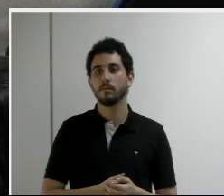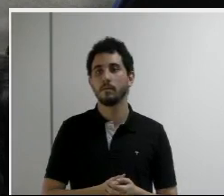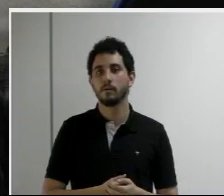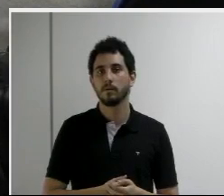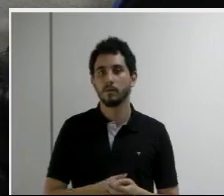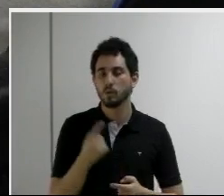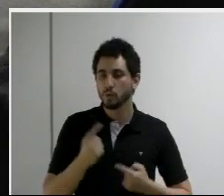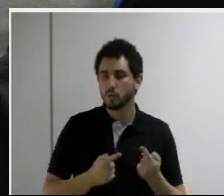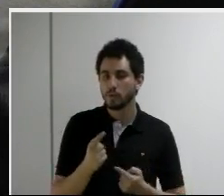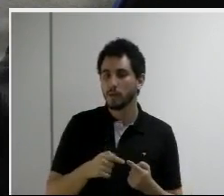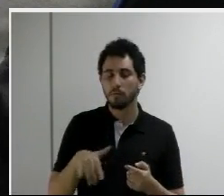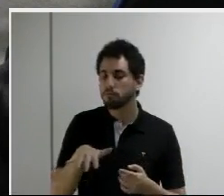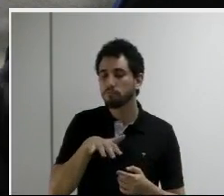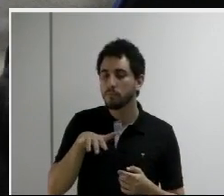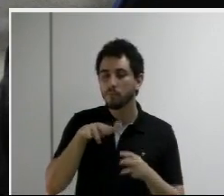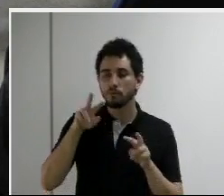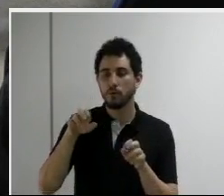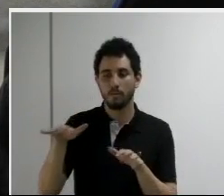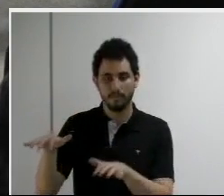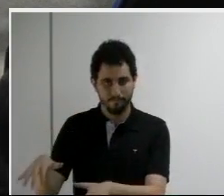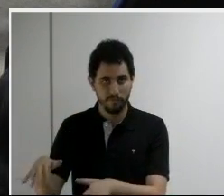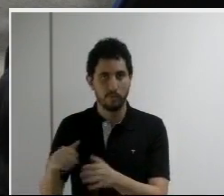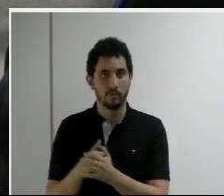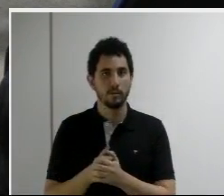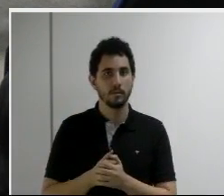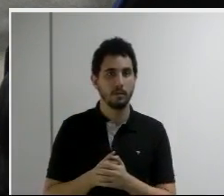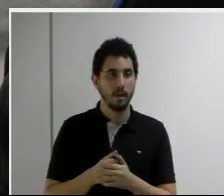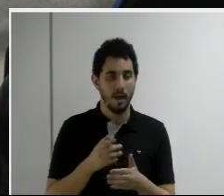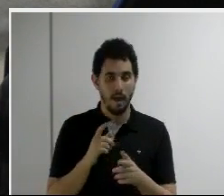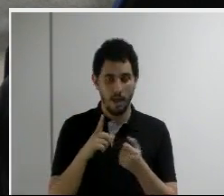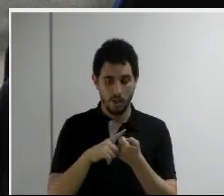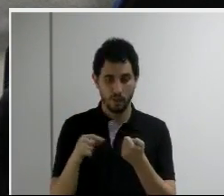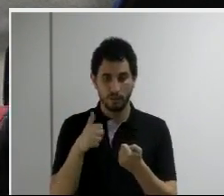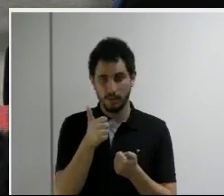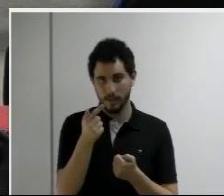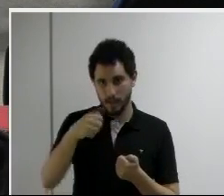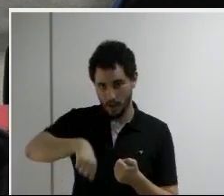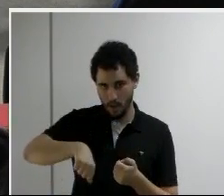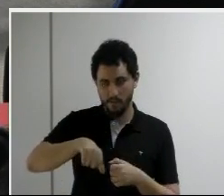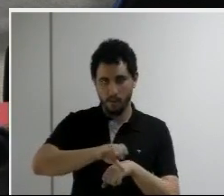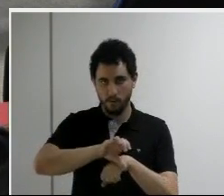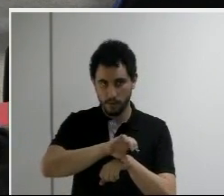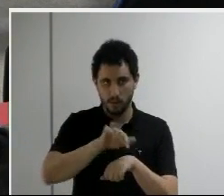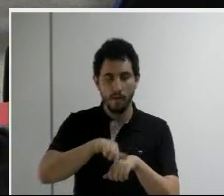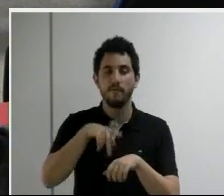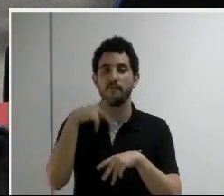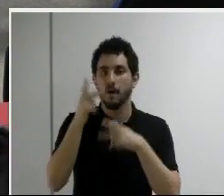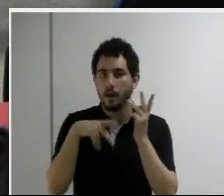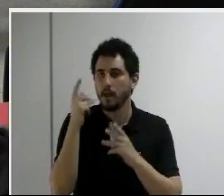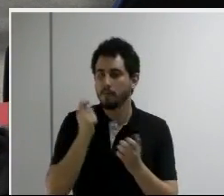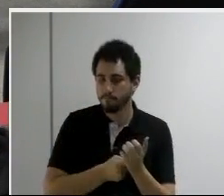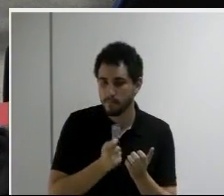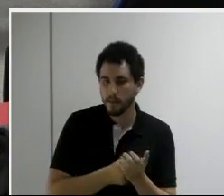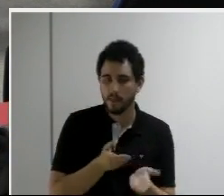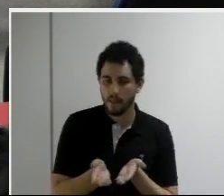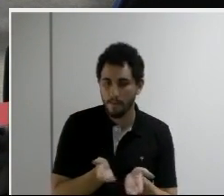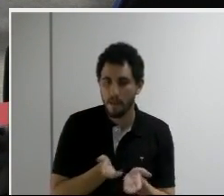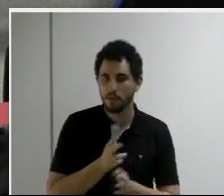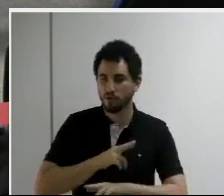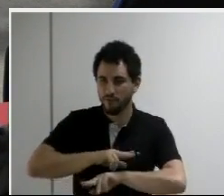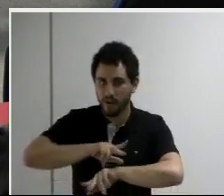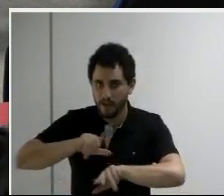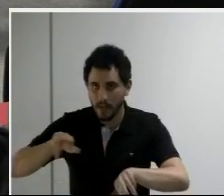e a discussão girava basicamente em torno de traz o artigo 179 da Constituição Federal que fala que tem que ser dado tratamento diferencial